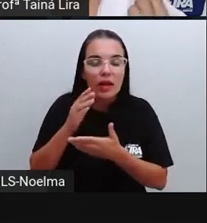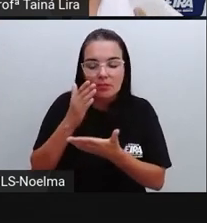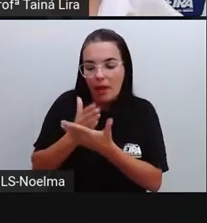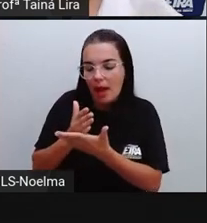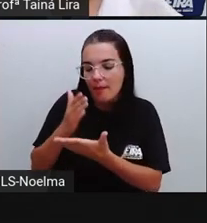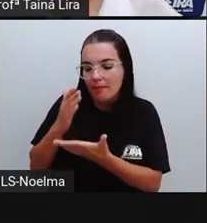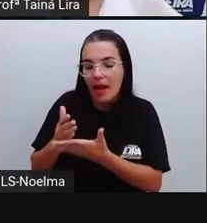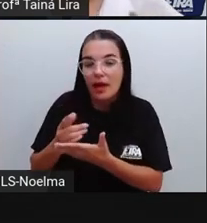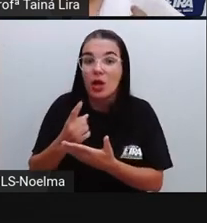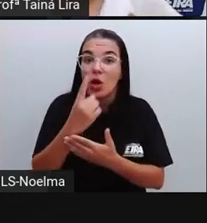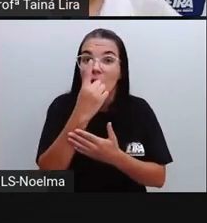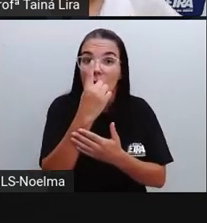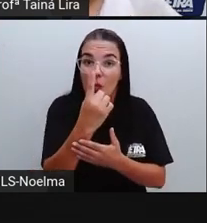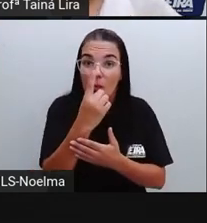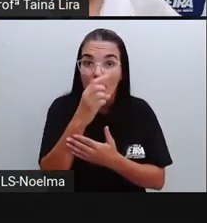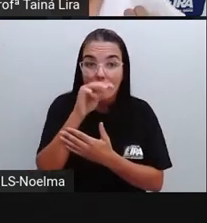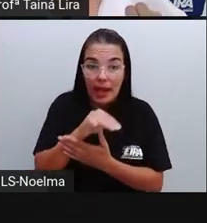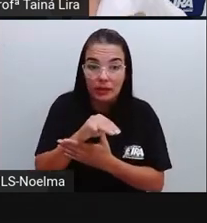coloquei 2 metros, ó, é